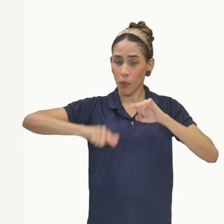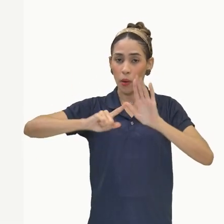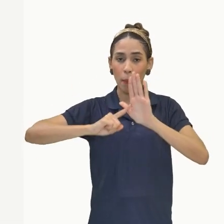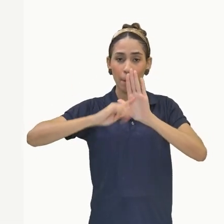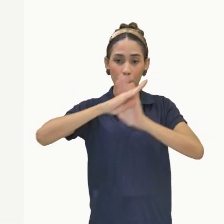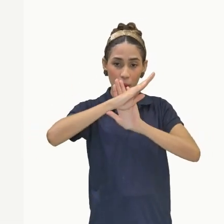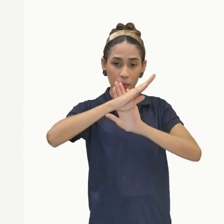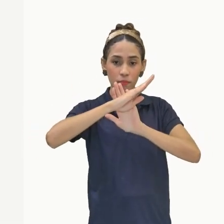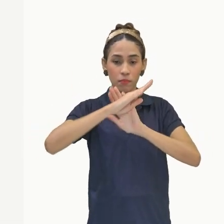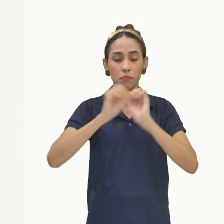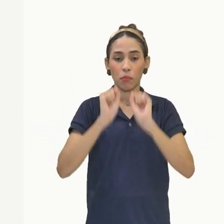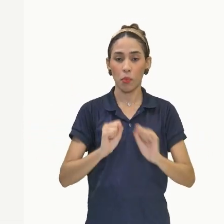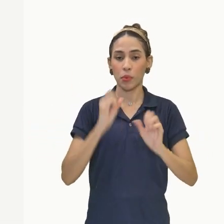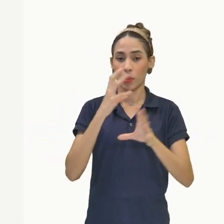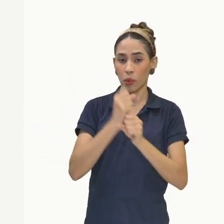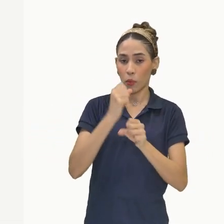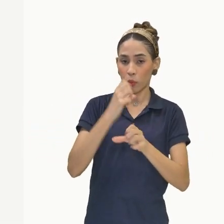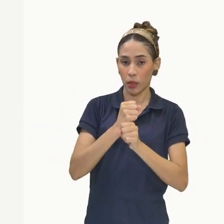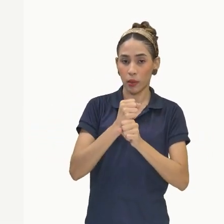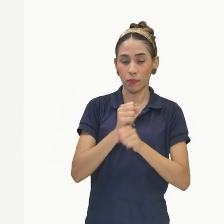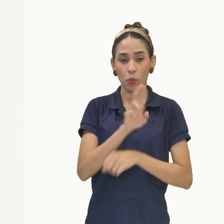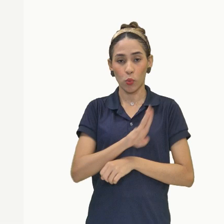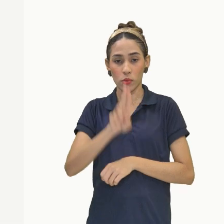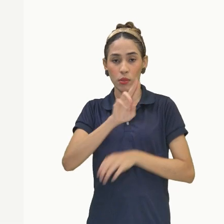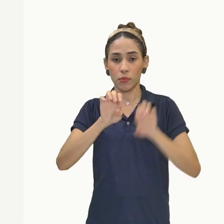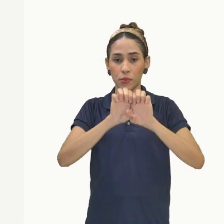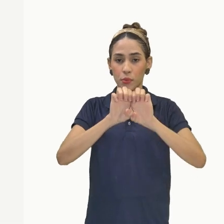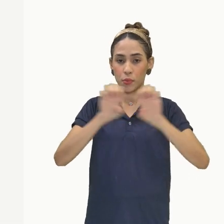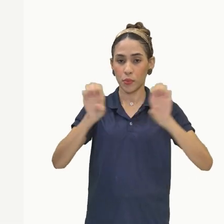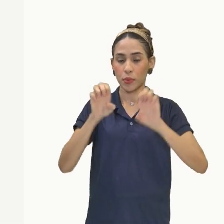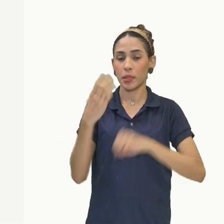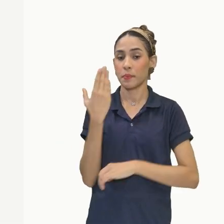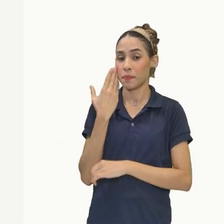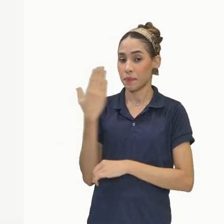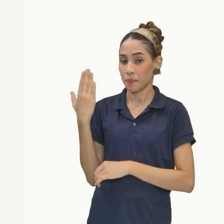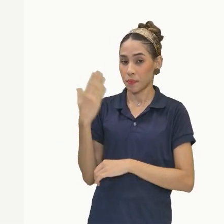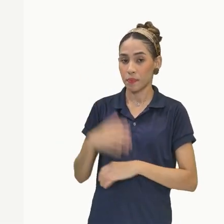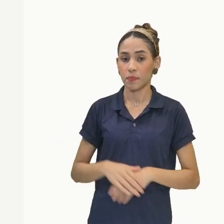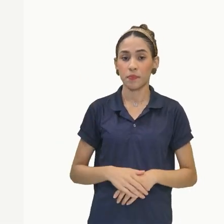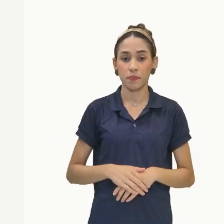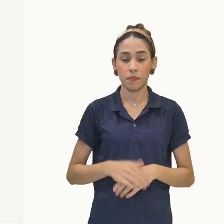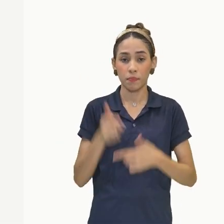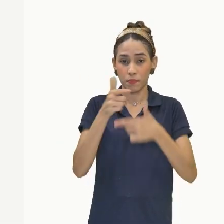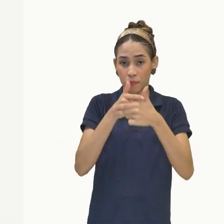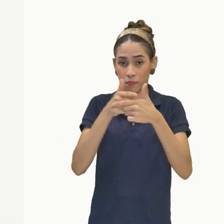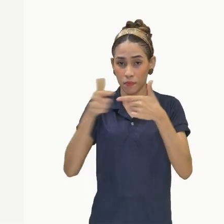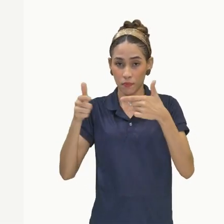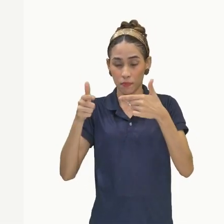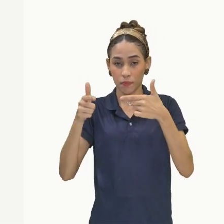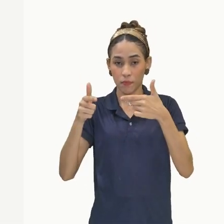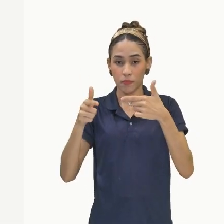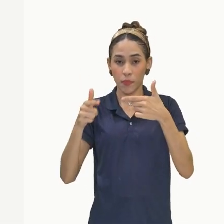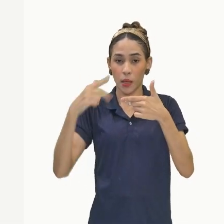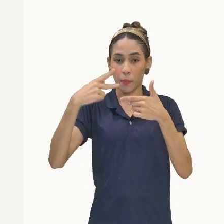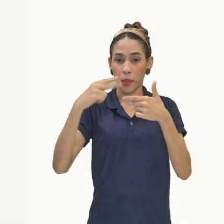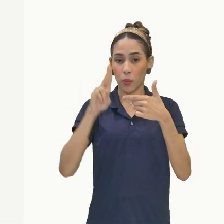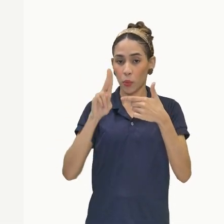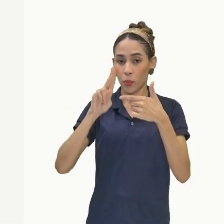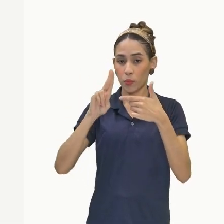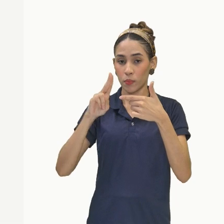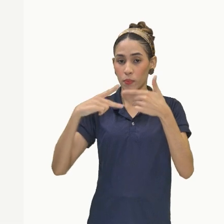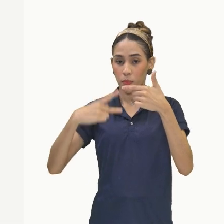mal, eu posso calcular isso aí, é claro, dividindo a potência útil pela potência